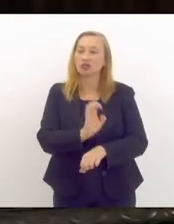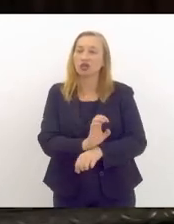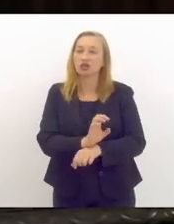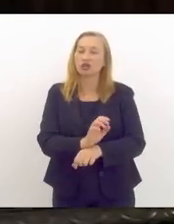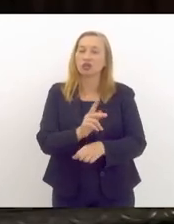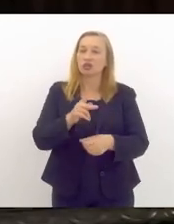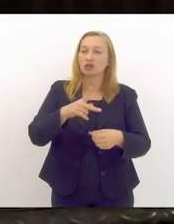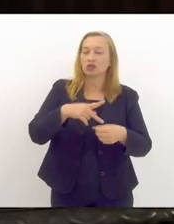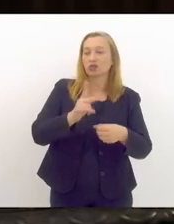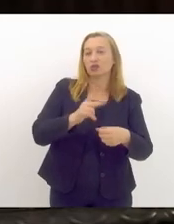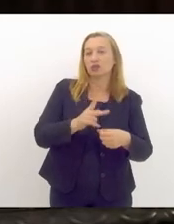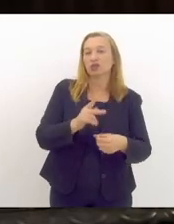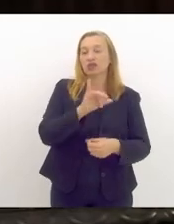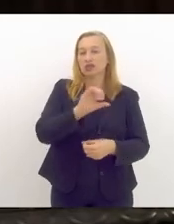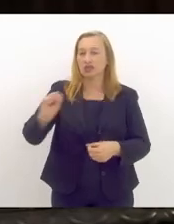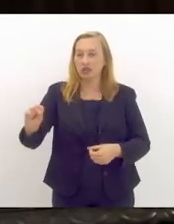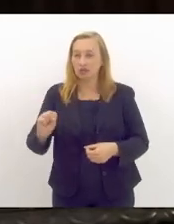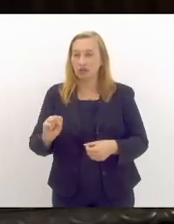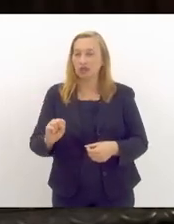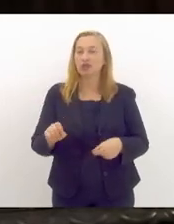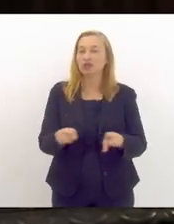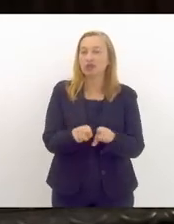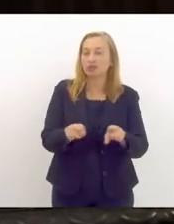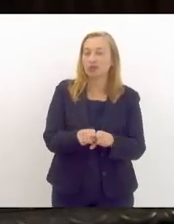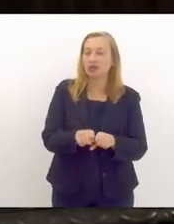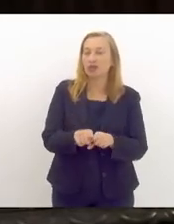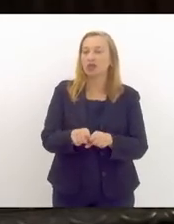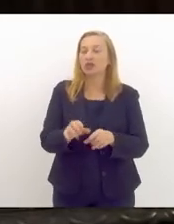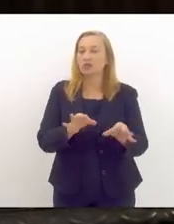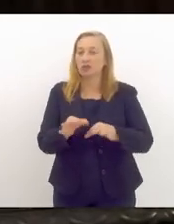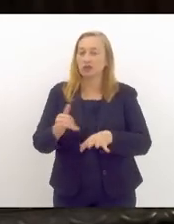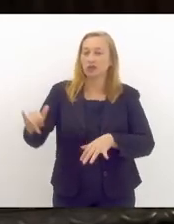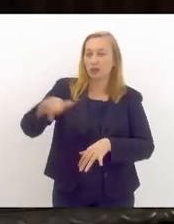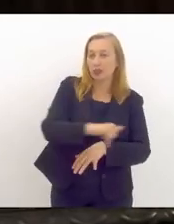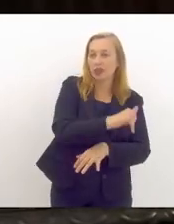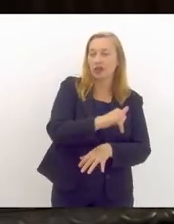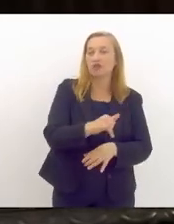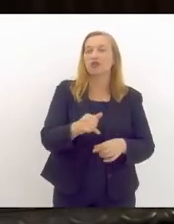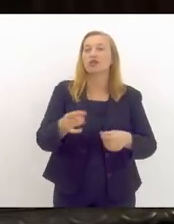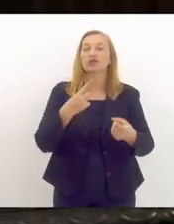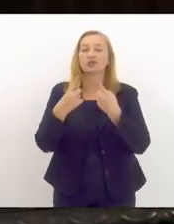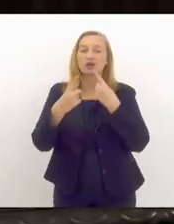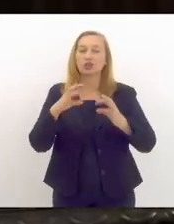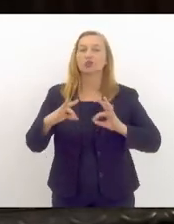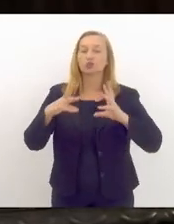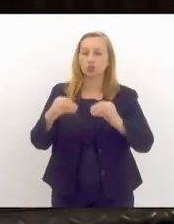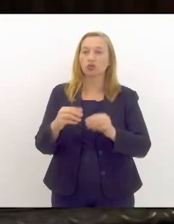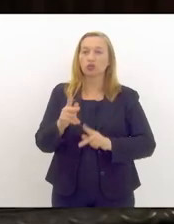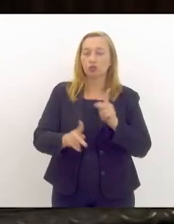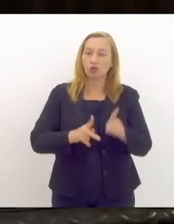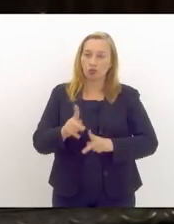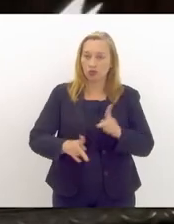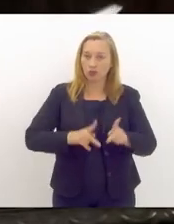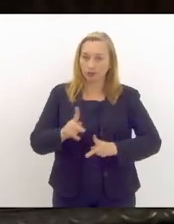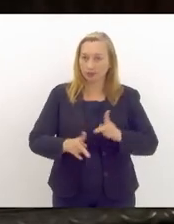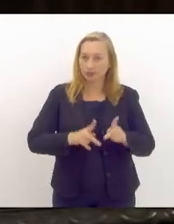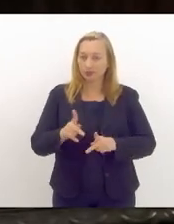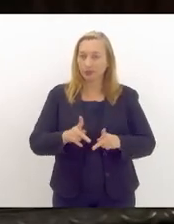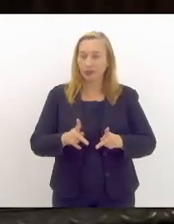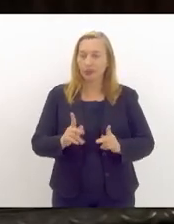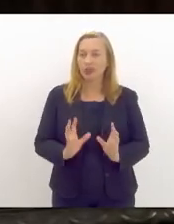do ICMS e na concessão dos aeroportos. Promovemos o debate com toda a sociedade, com toda a